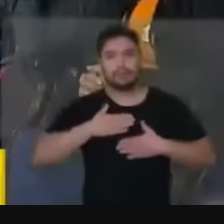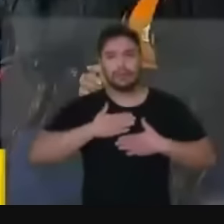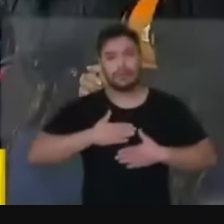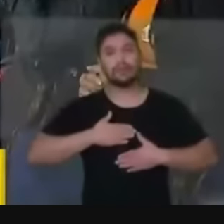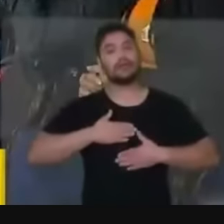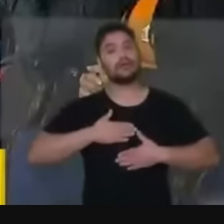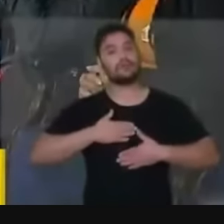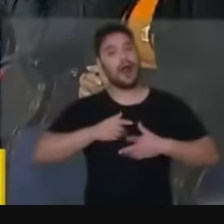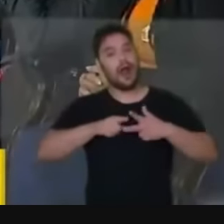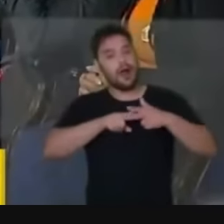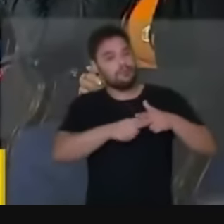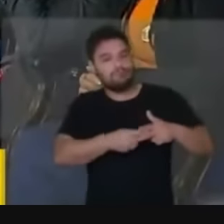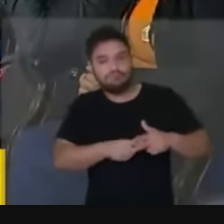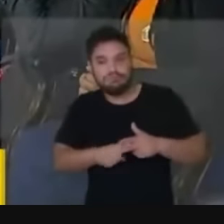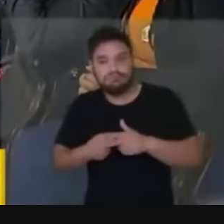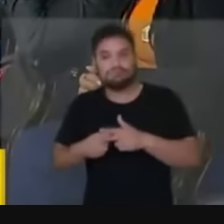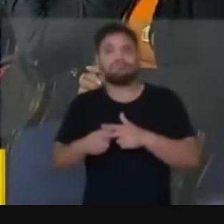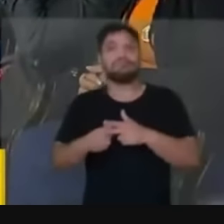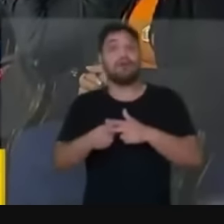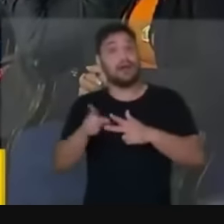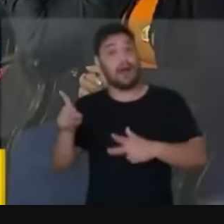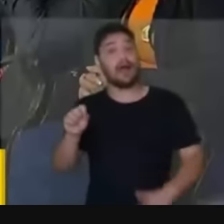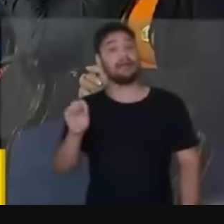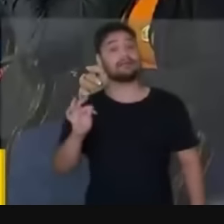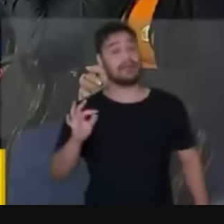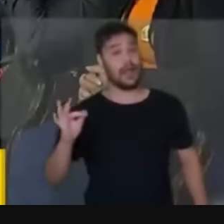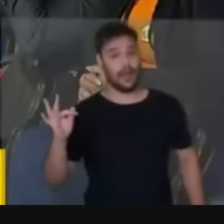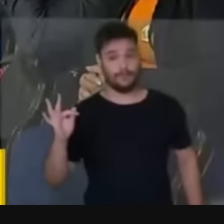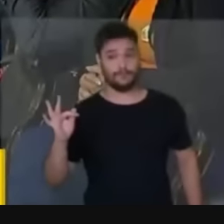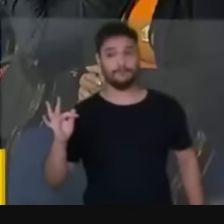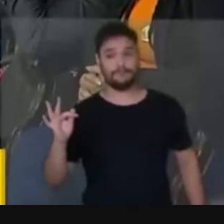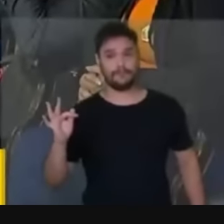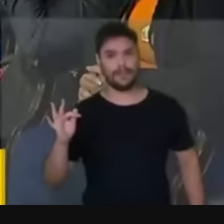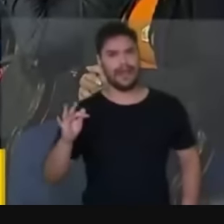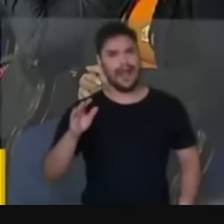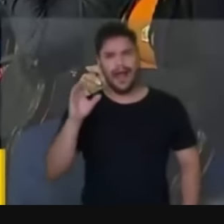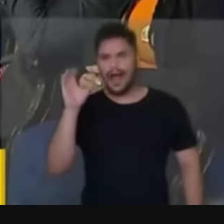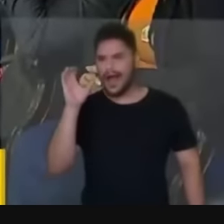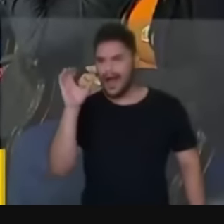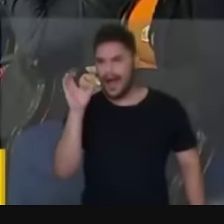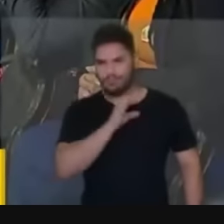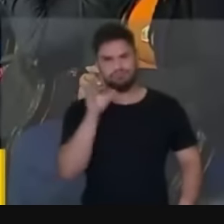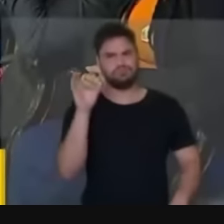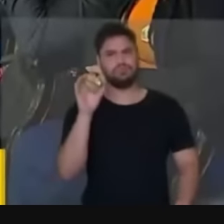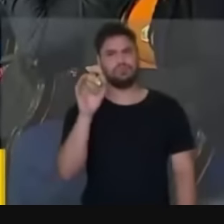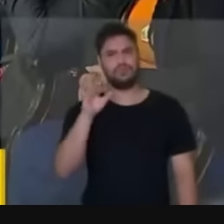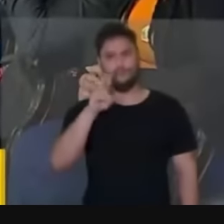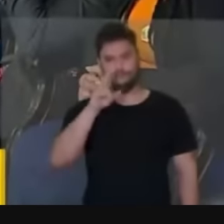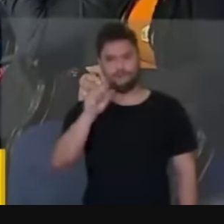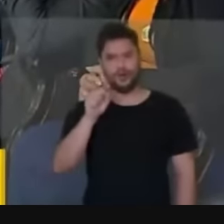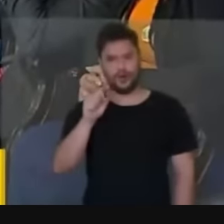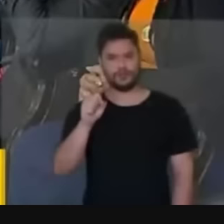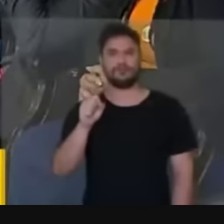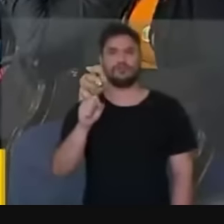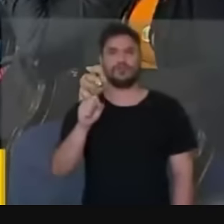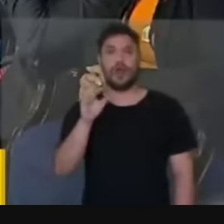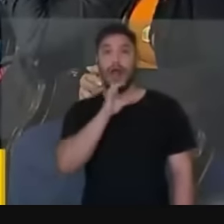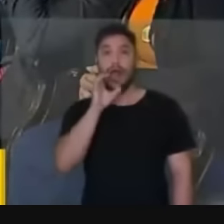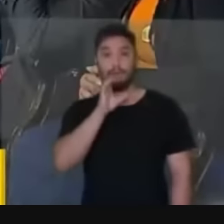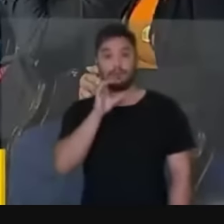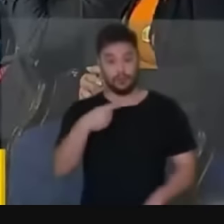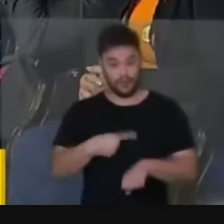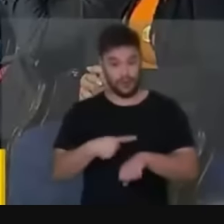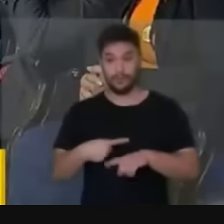reconstrução física do Supremo Tribunal Federal, em tempo recorde e para abertura do ano judiciário